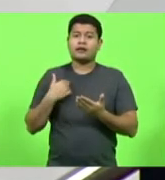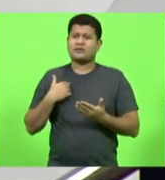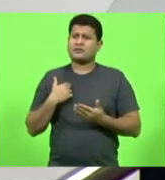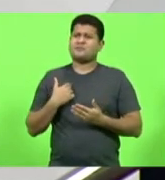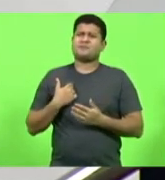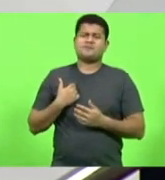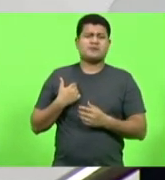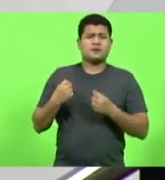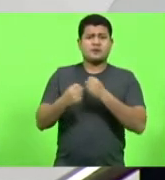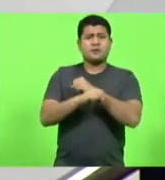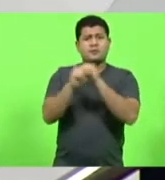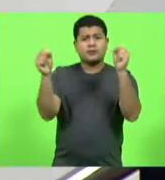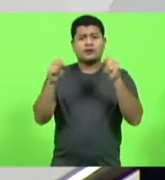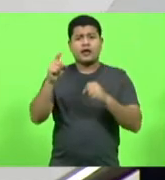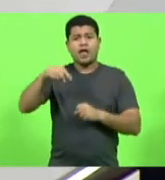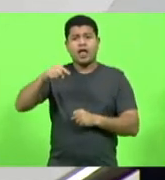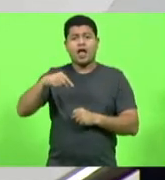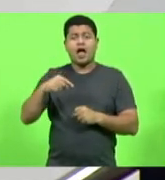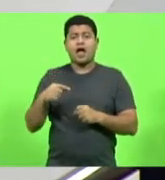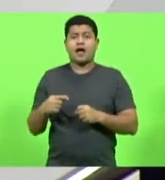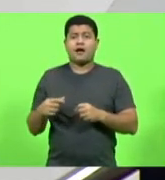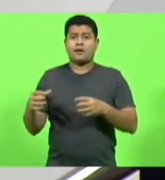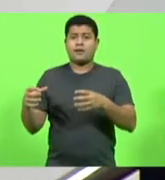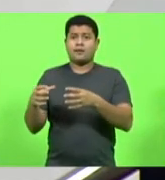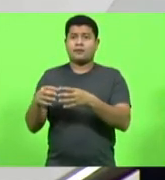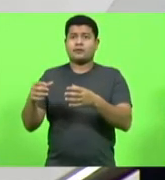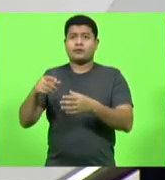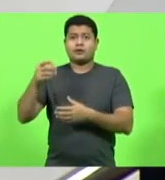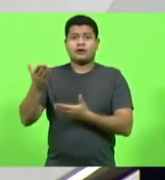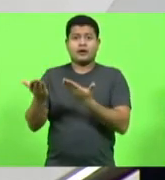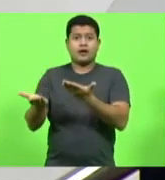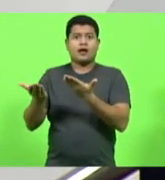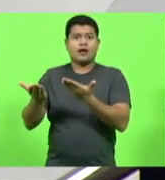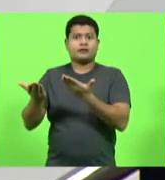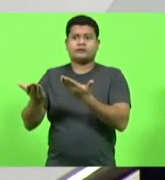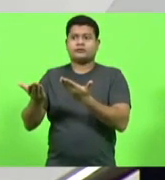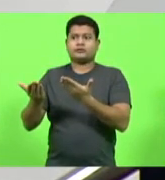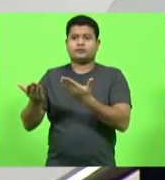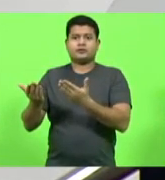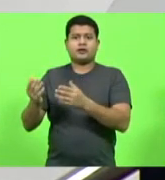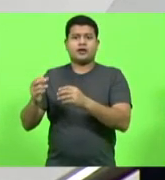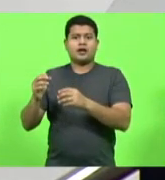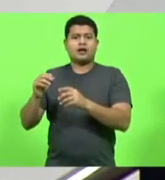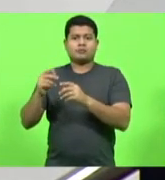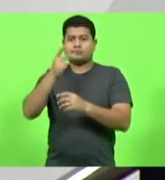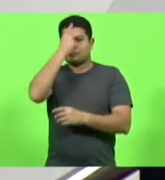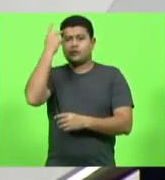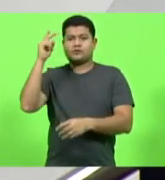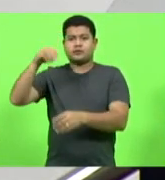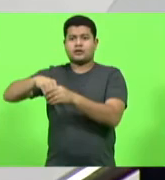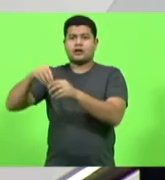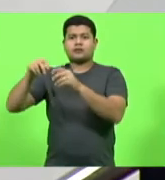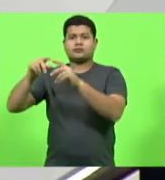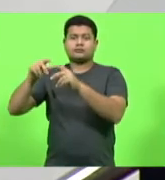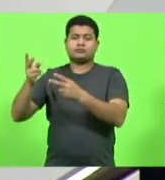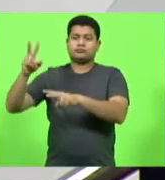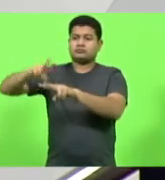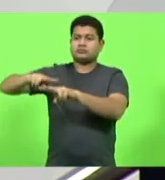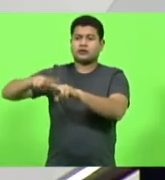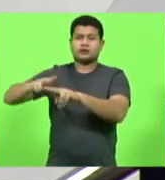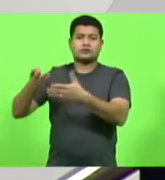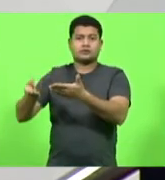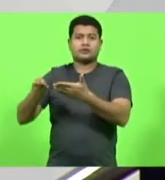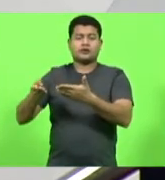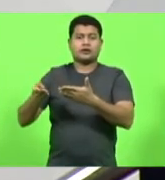esse absurdo que é de colocar os presidiários na frente do restante do povo trabalhador, do povo